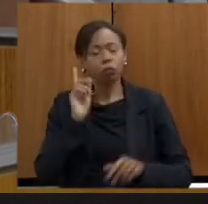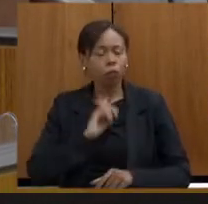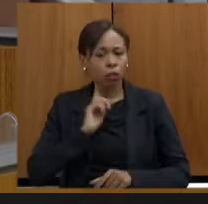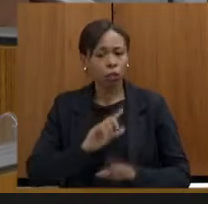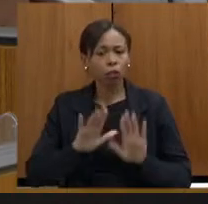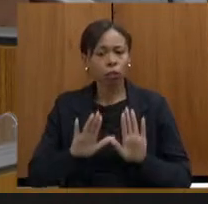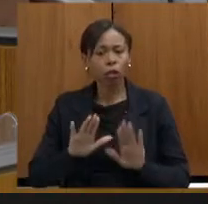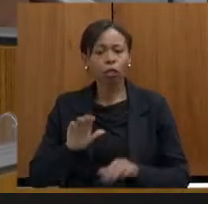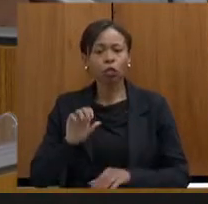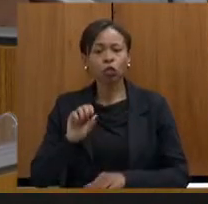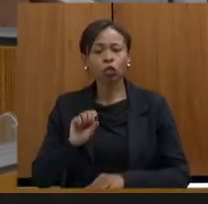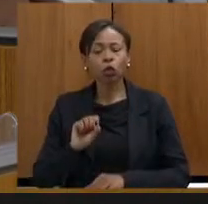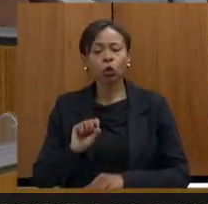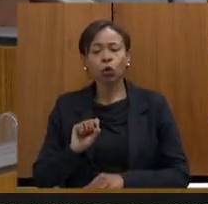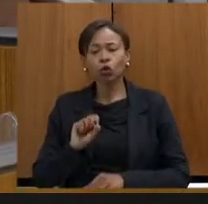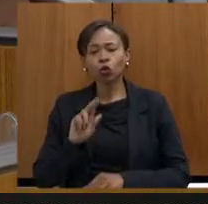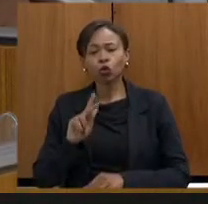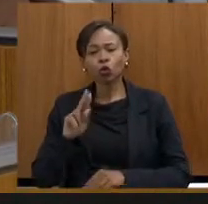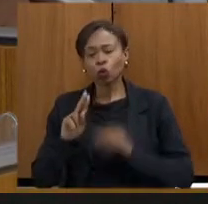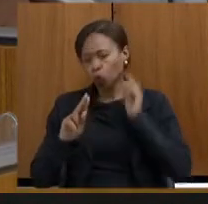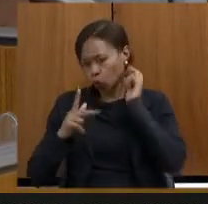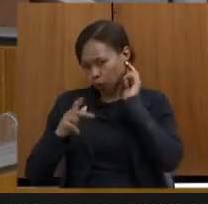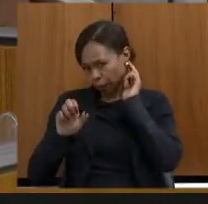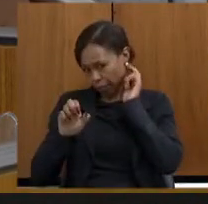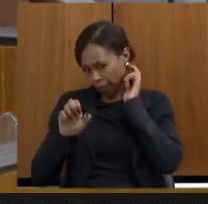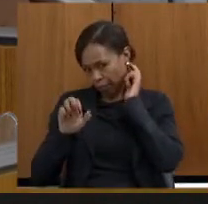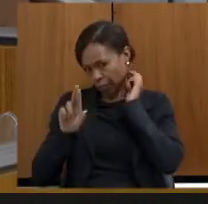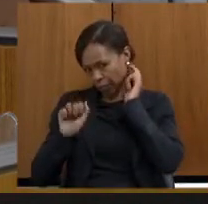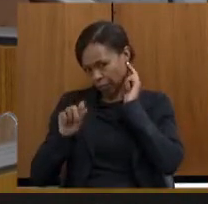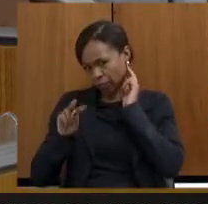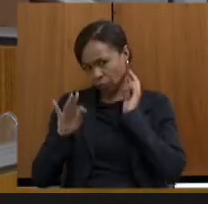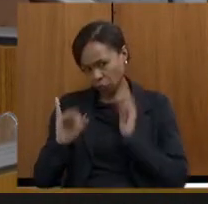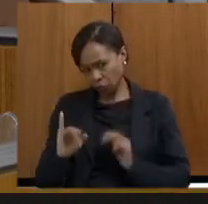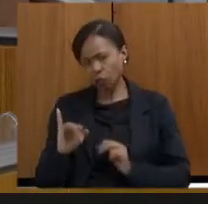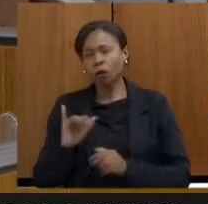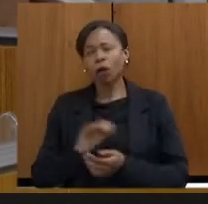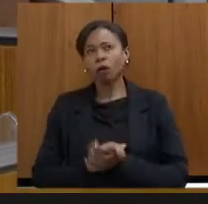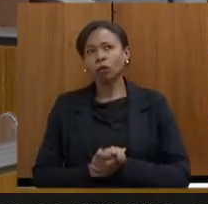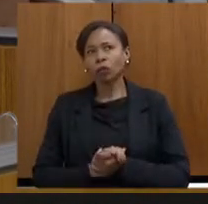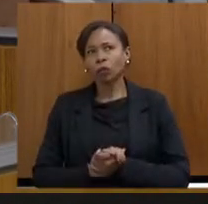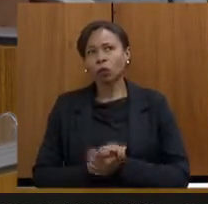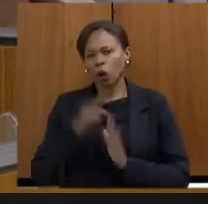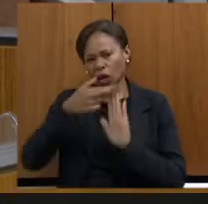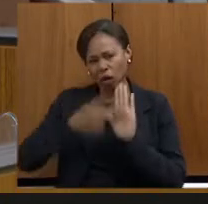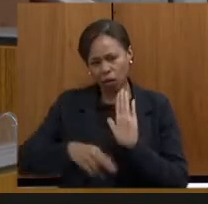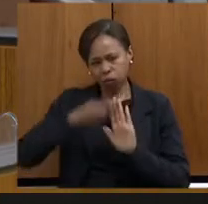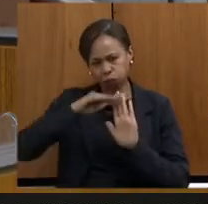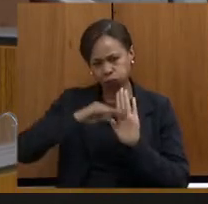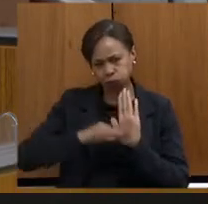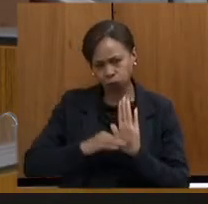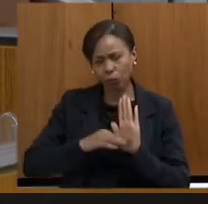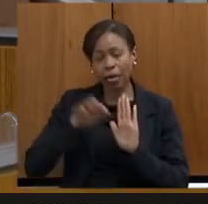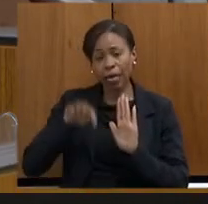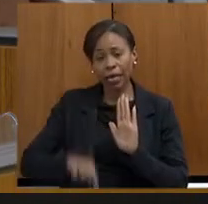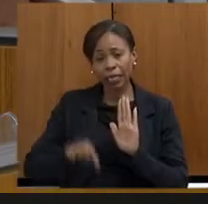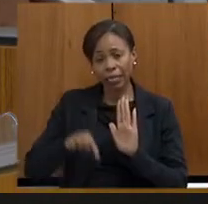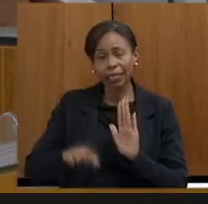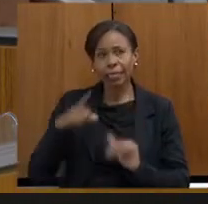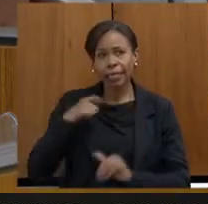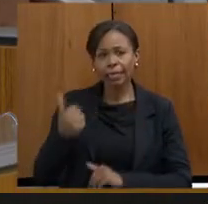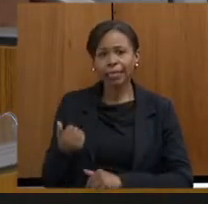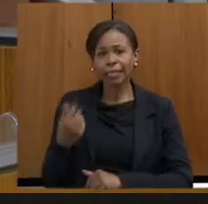do relatório resumido da execução orçamentária do sexto trimestre de 2021, o Estado realizou um superávit de